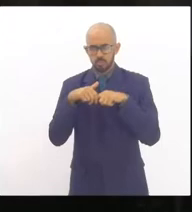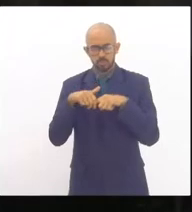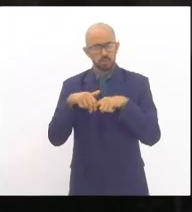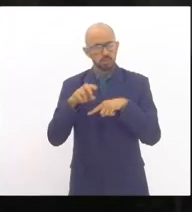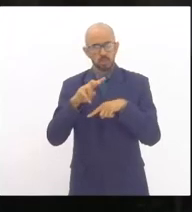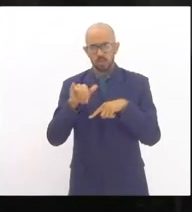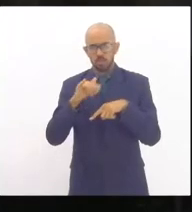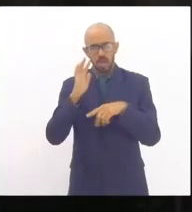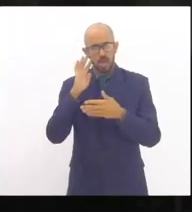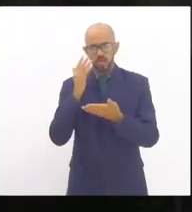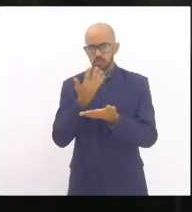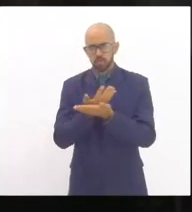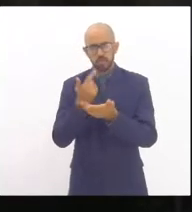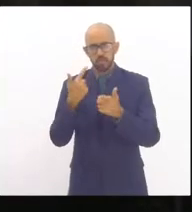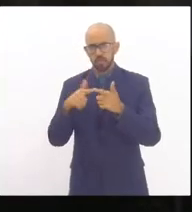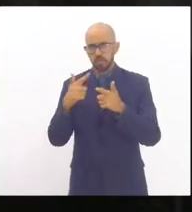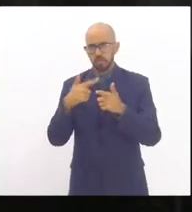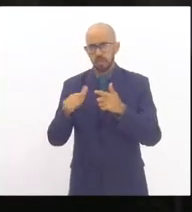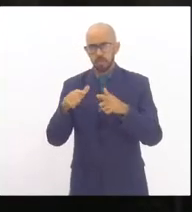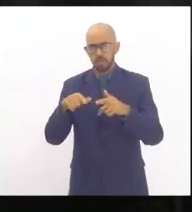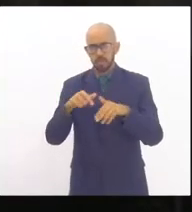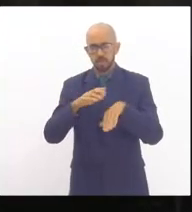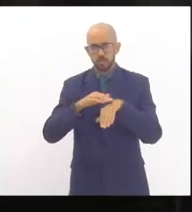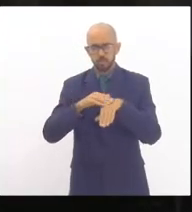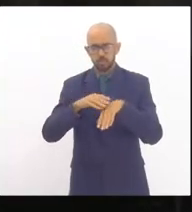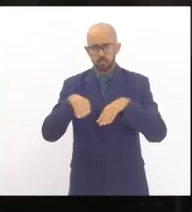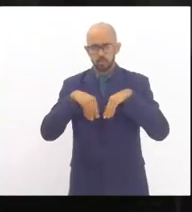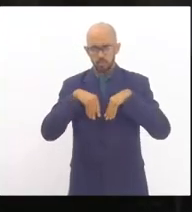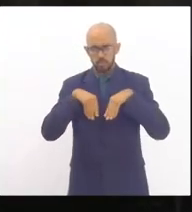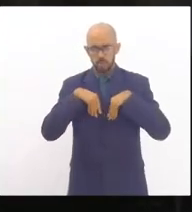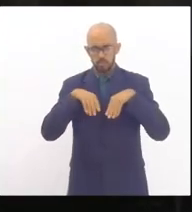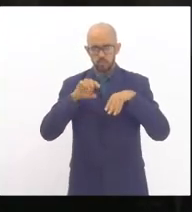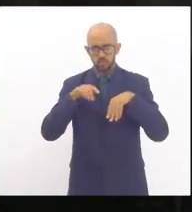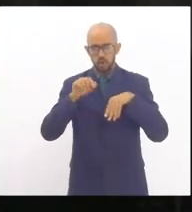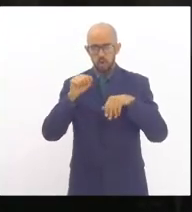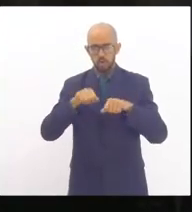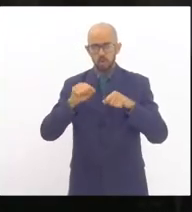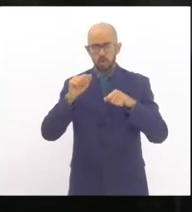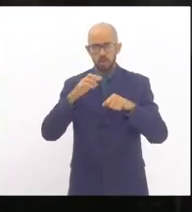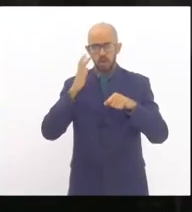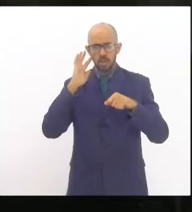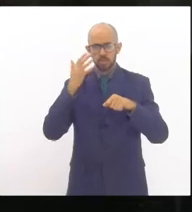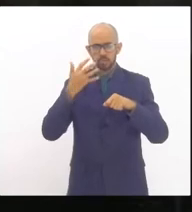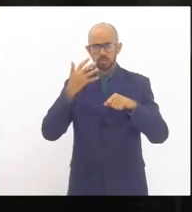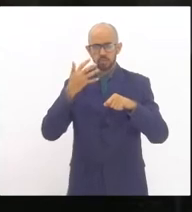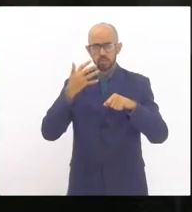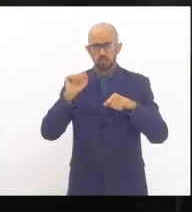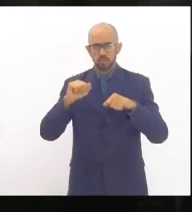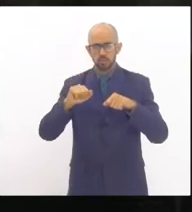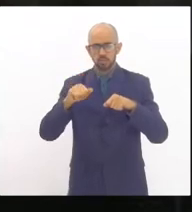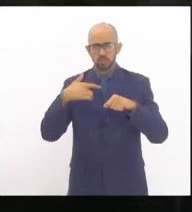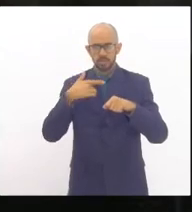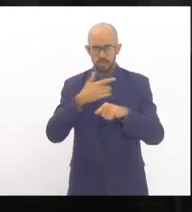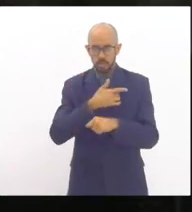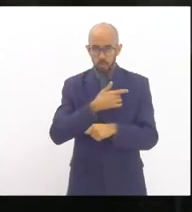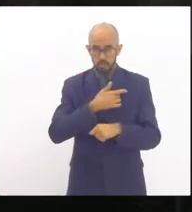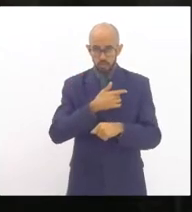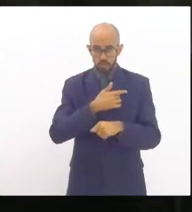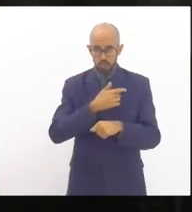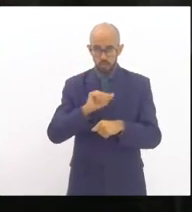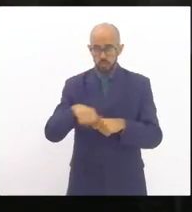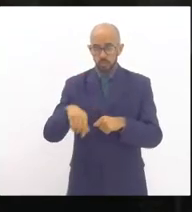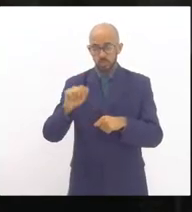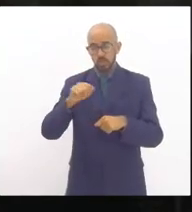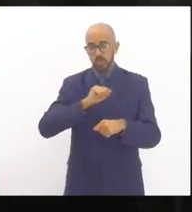resolver a tuberculose apenas com medidas ou lindas da área da saúde e o presidente André Ceciliano